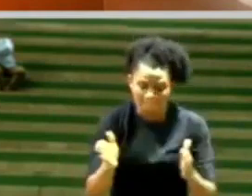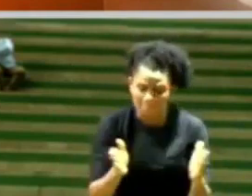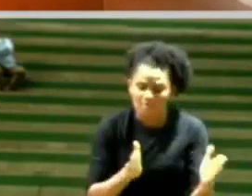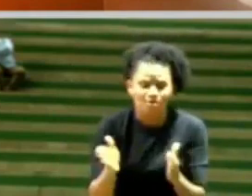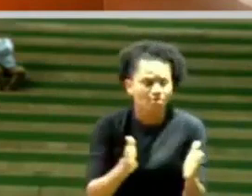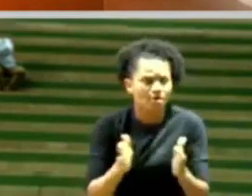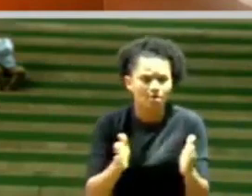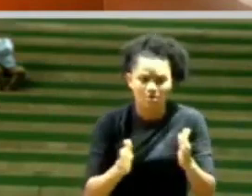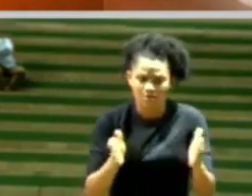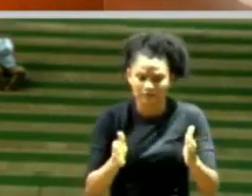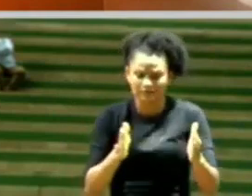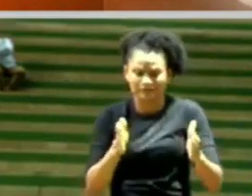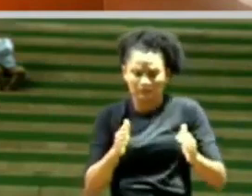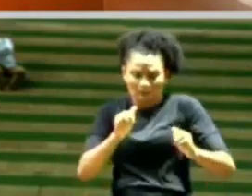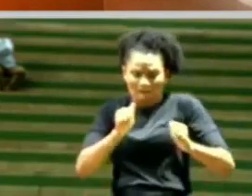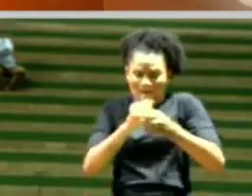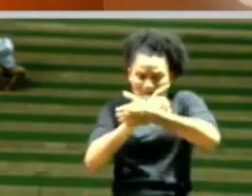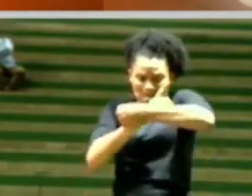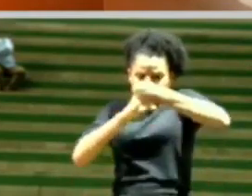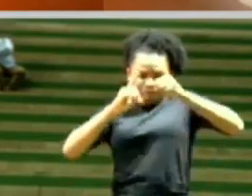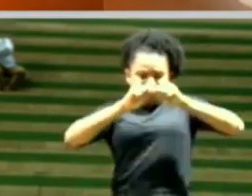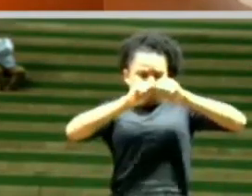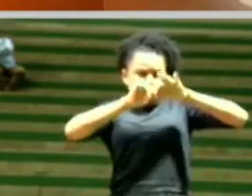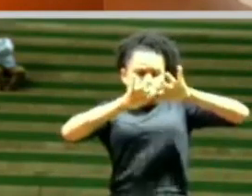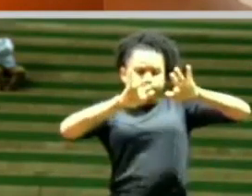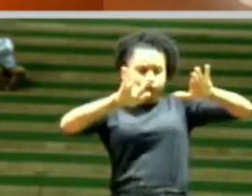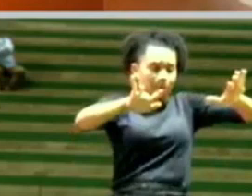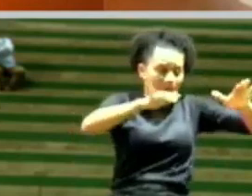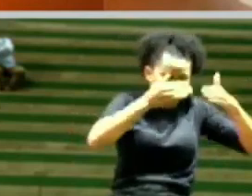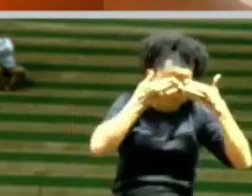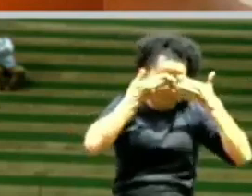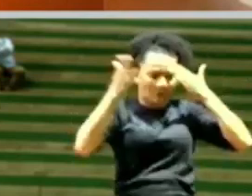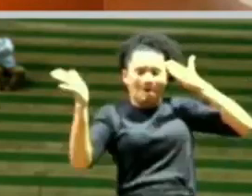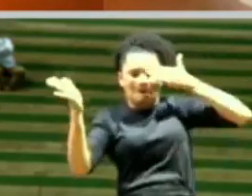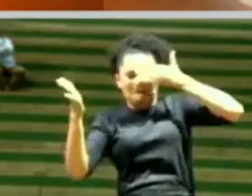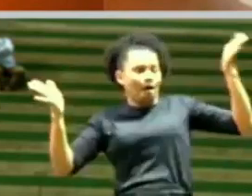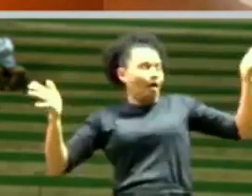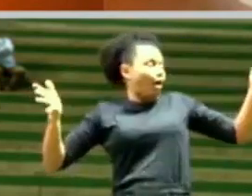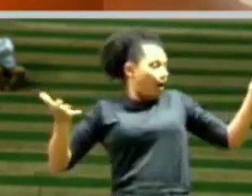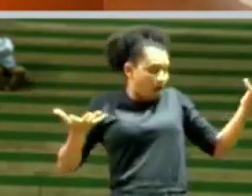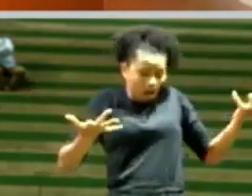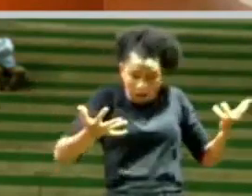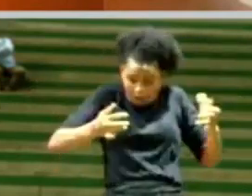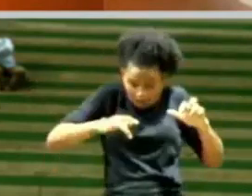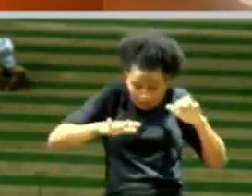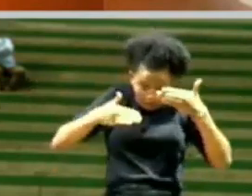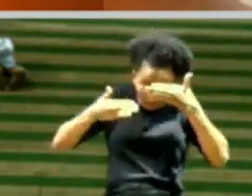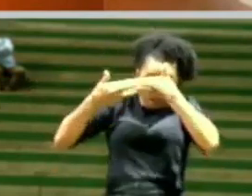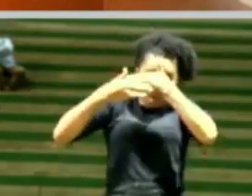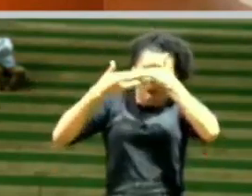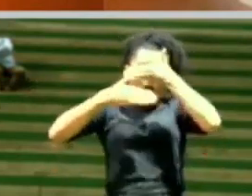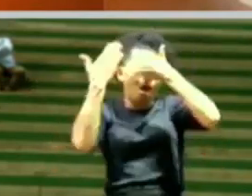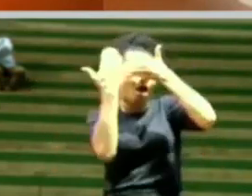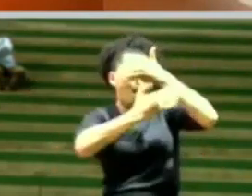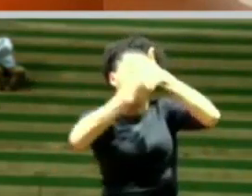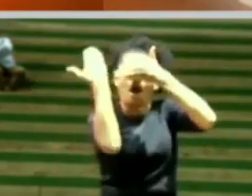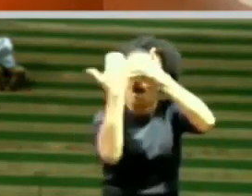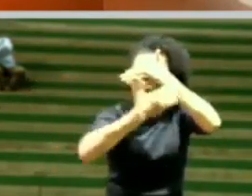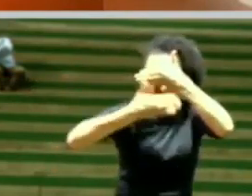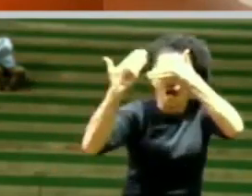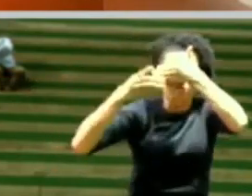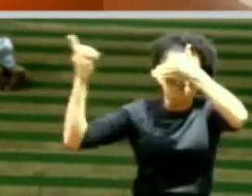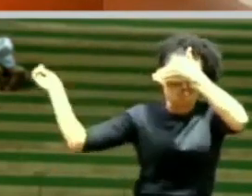Ele tira a venda dos olhos do povo. Ele tira o que bloqueia o povo de